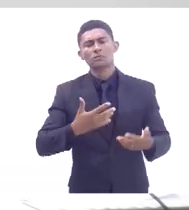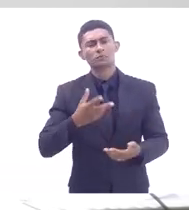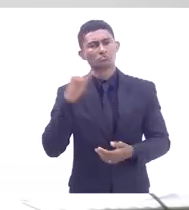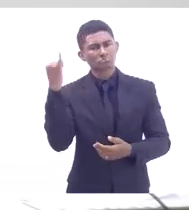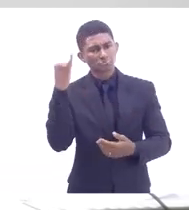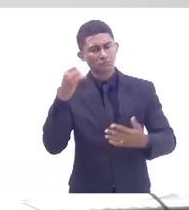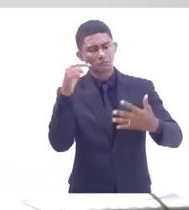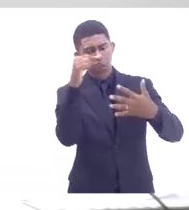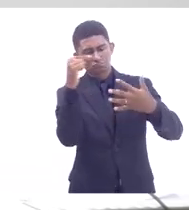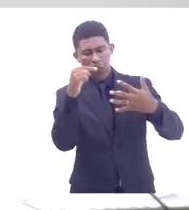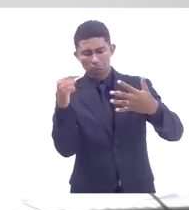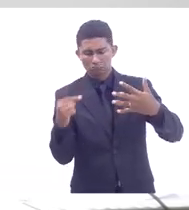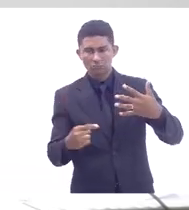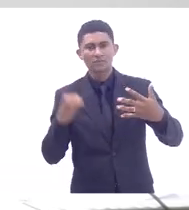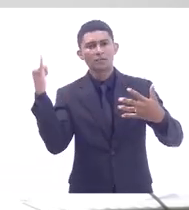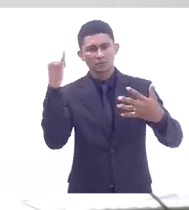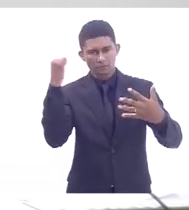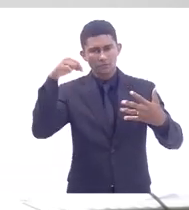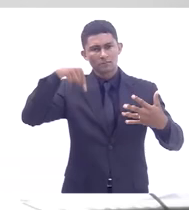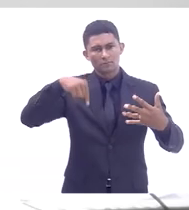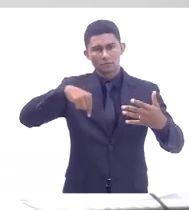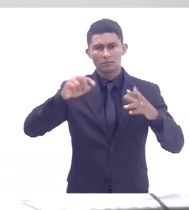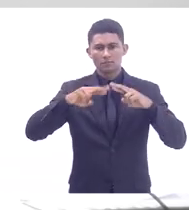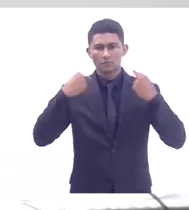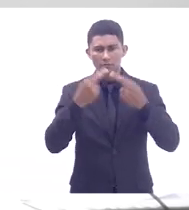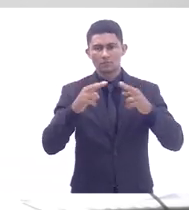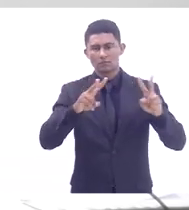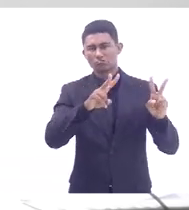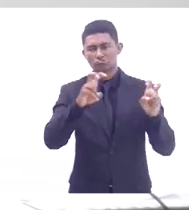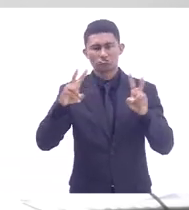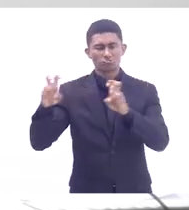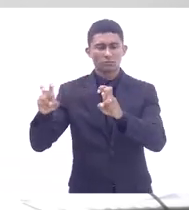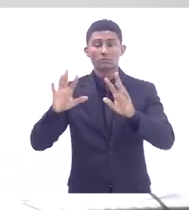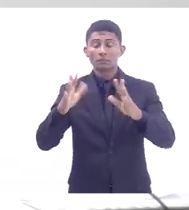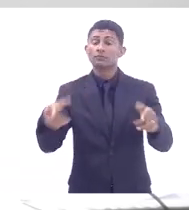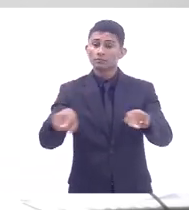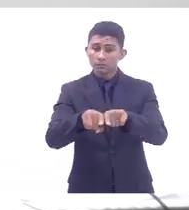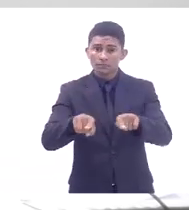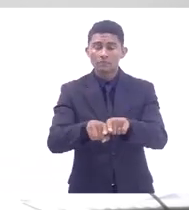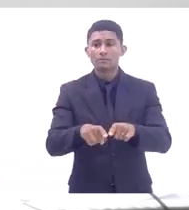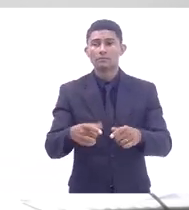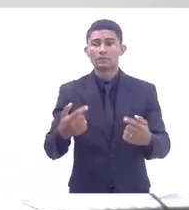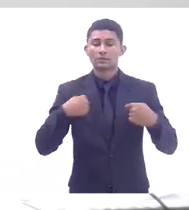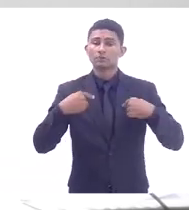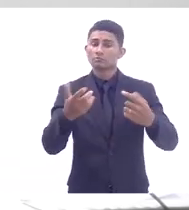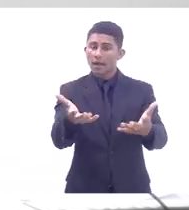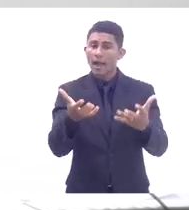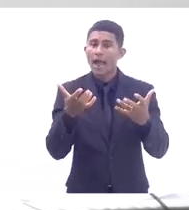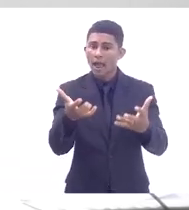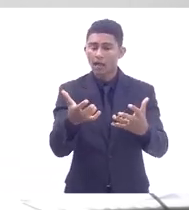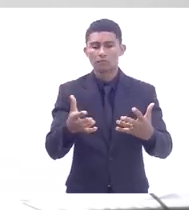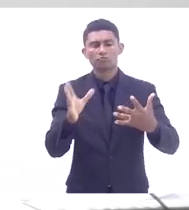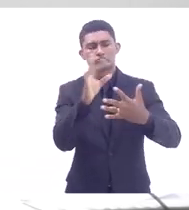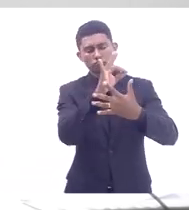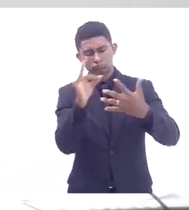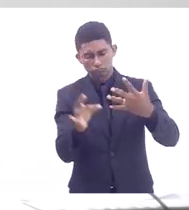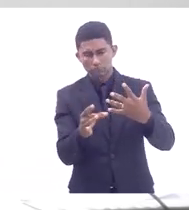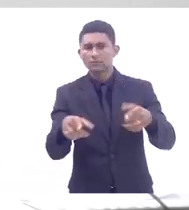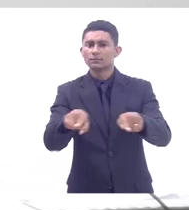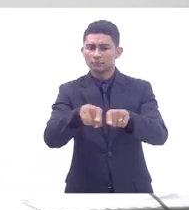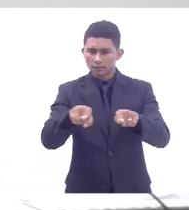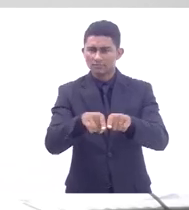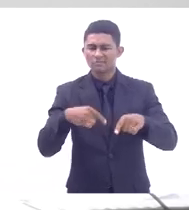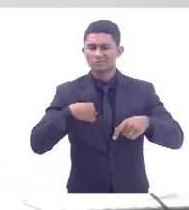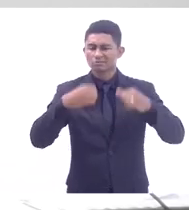centrais que estão estarão no centro nossa reunião de hoje mas eu queria ainda assim terceiro algumas considerações